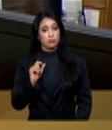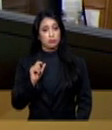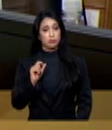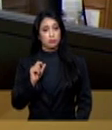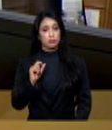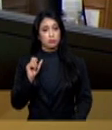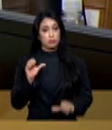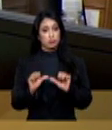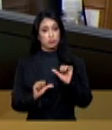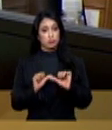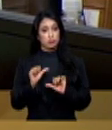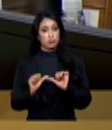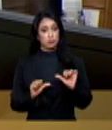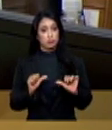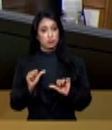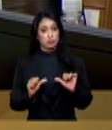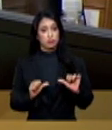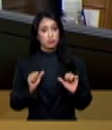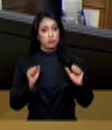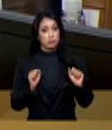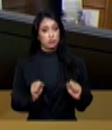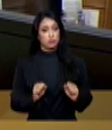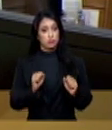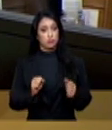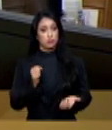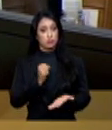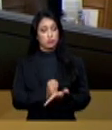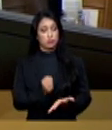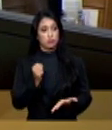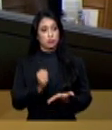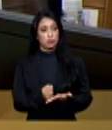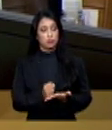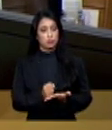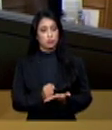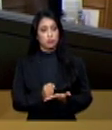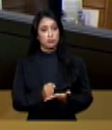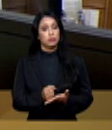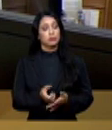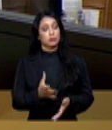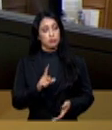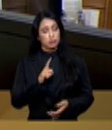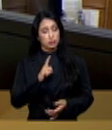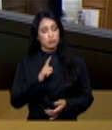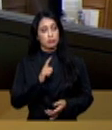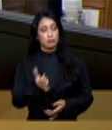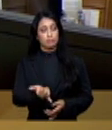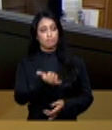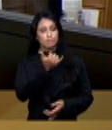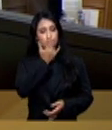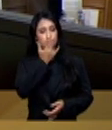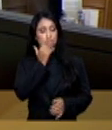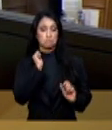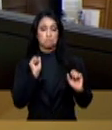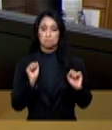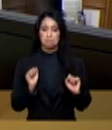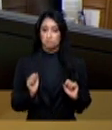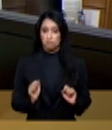a uma alteração do Poder contratual e uma Deveras complexa